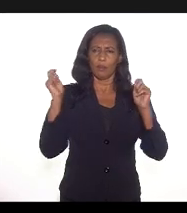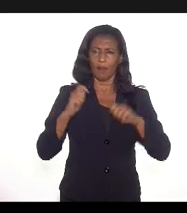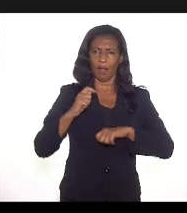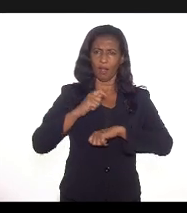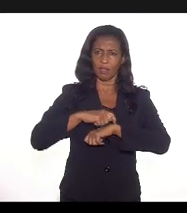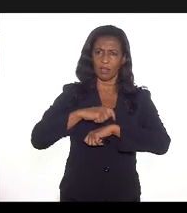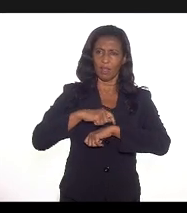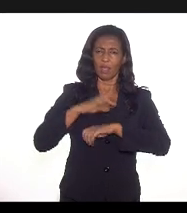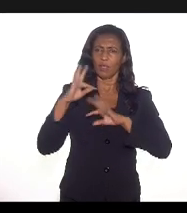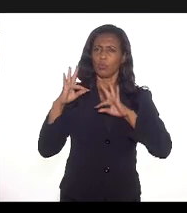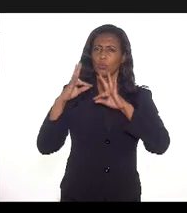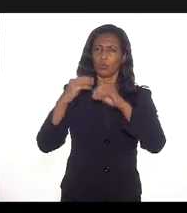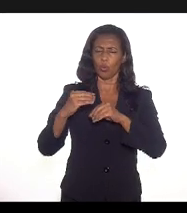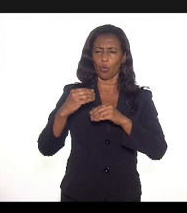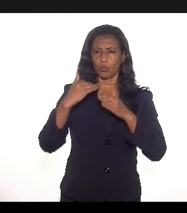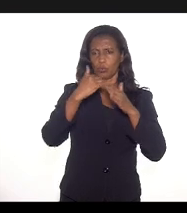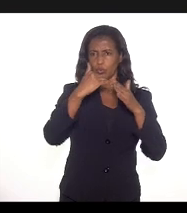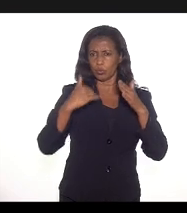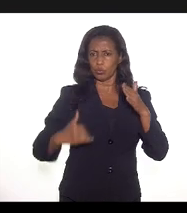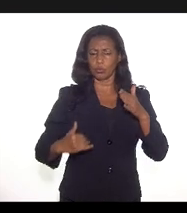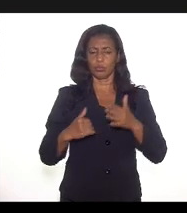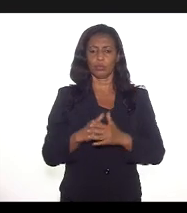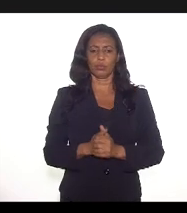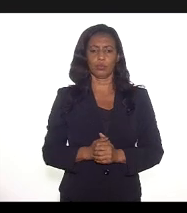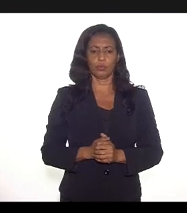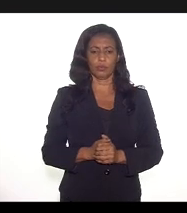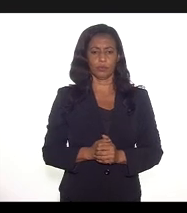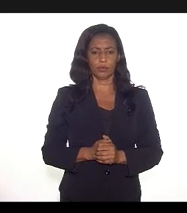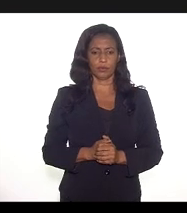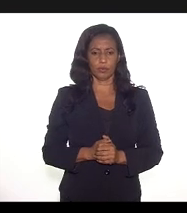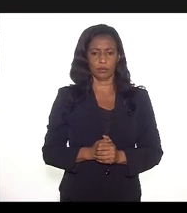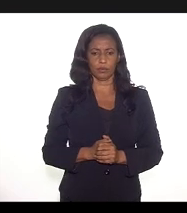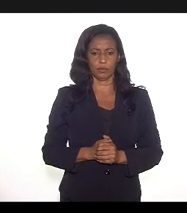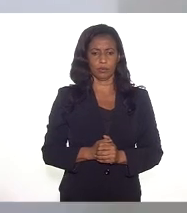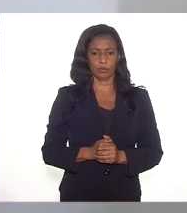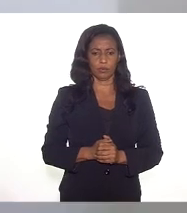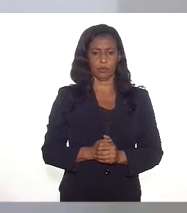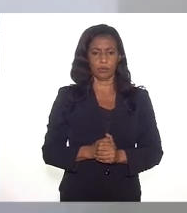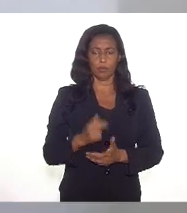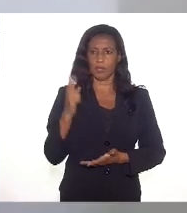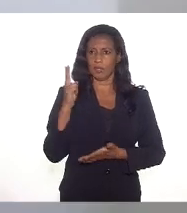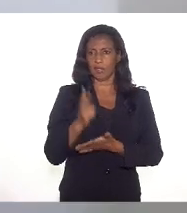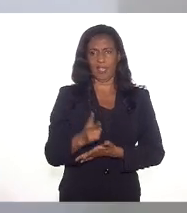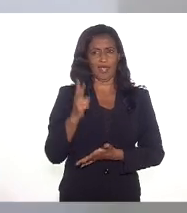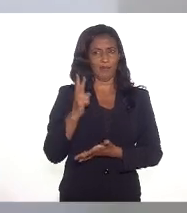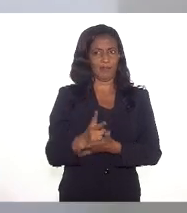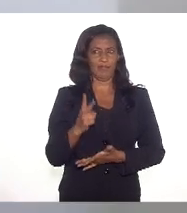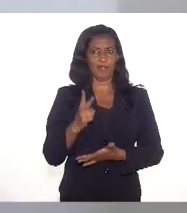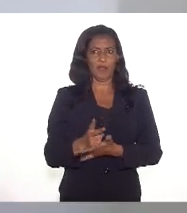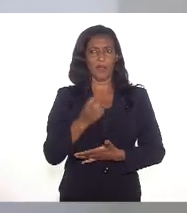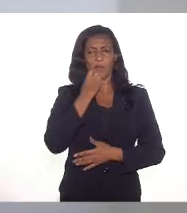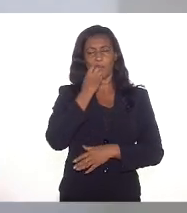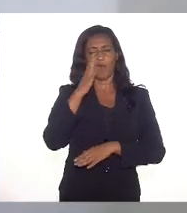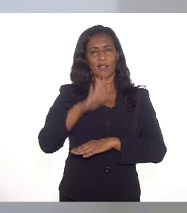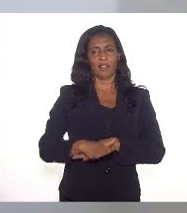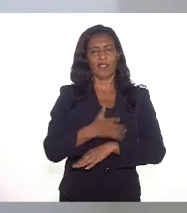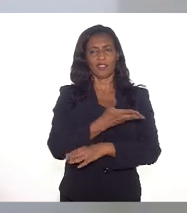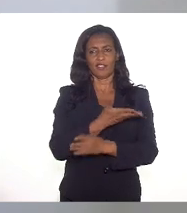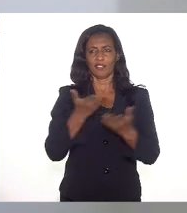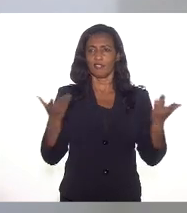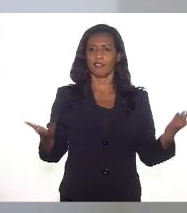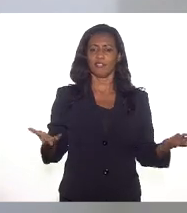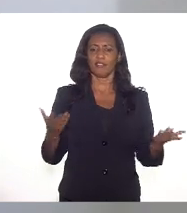garantir a fala do expediente final. É possível? Sempre. Sim. Muito obrigada, boa tarde a todas e a